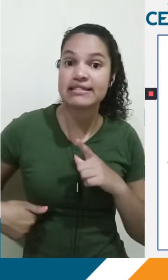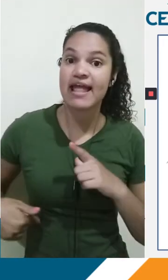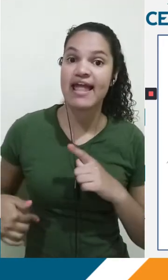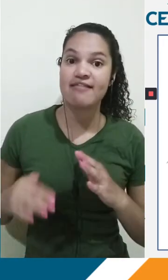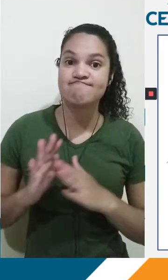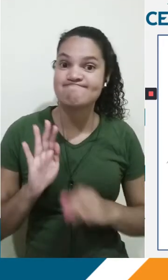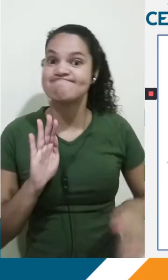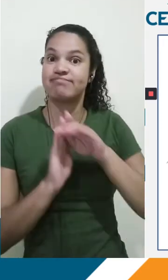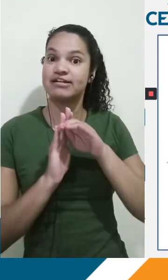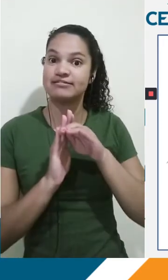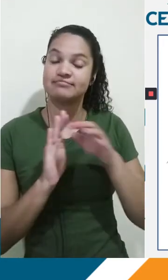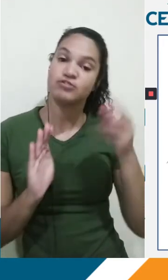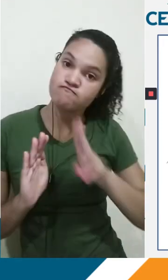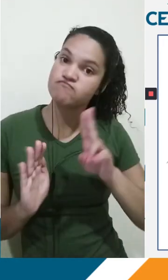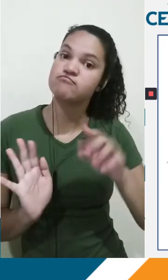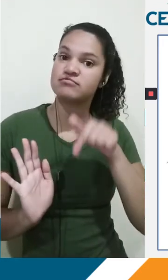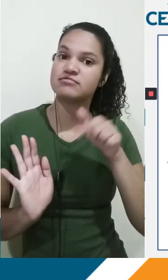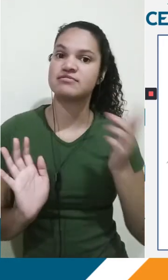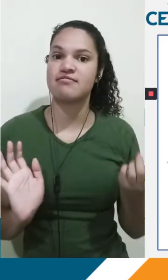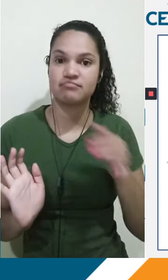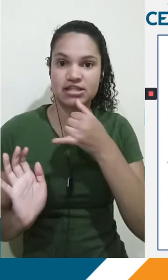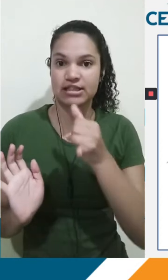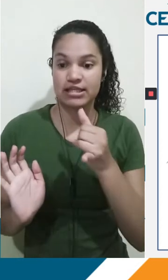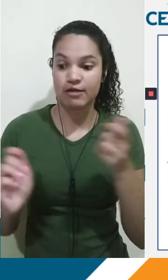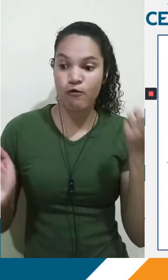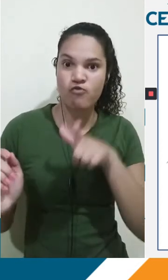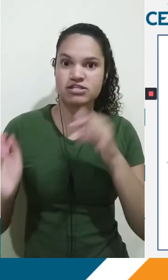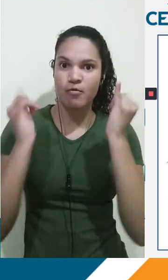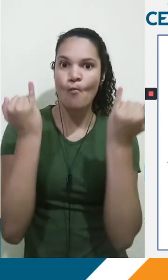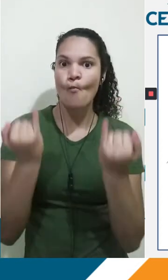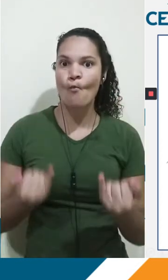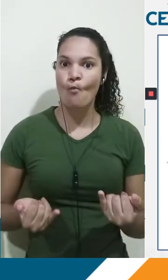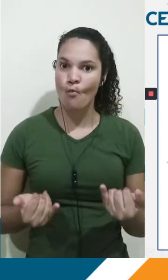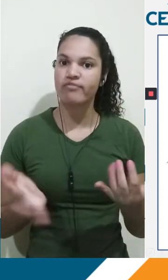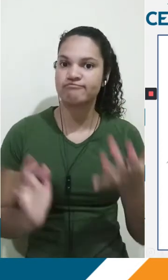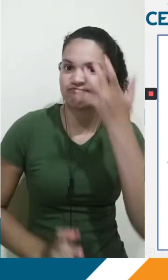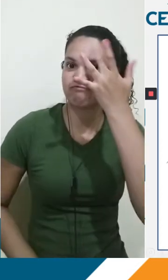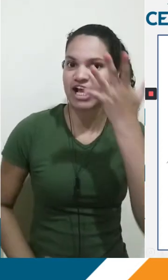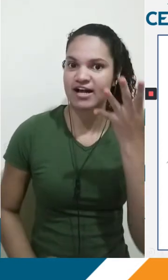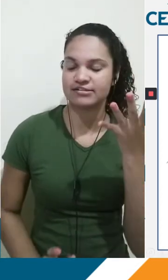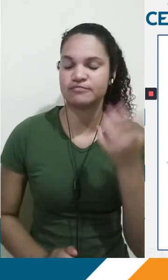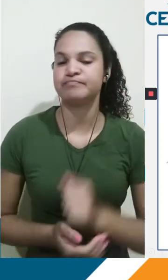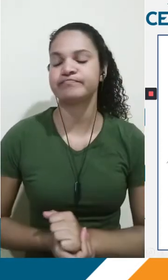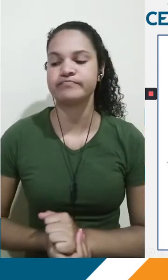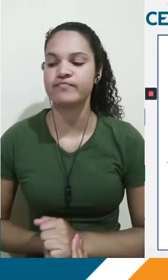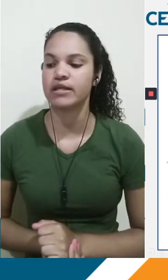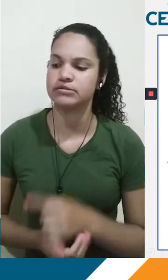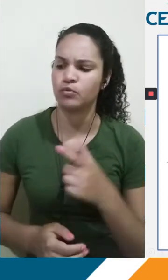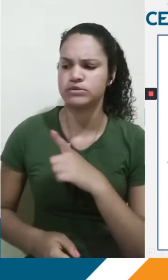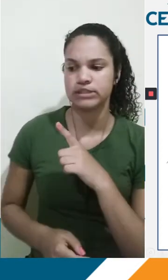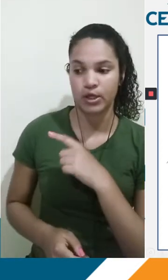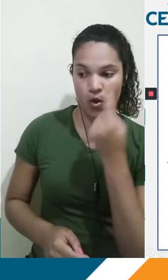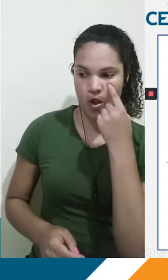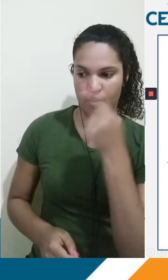lipídios, para a produção de ATP, e o indivíduo emagrece. Muito bem, então nós temos aqui uma